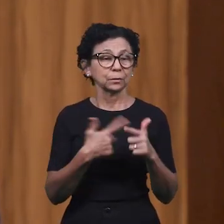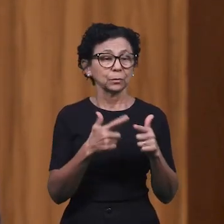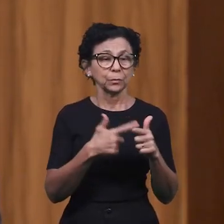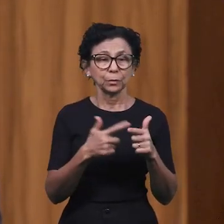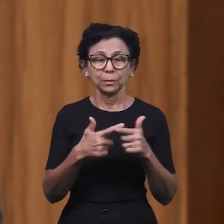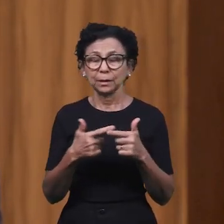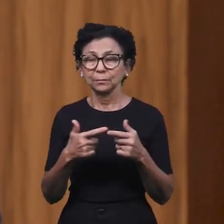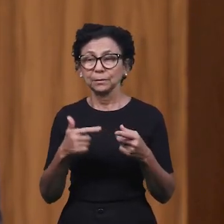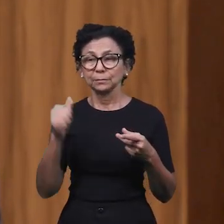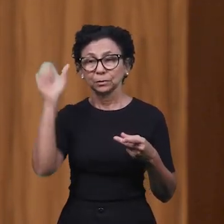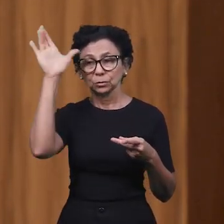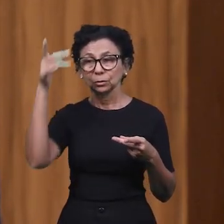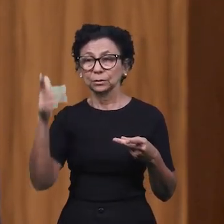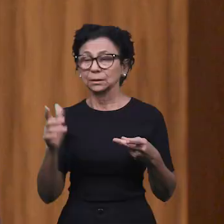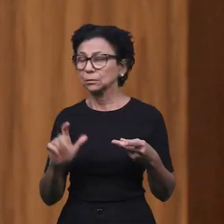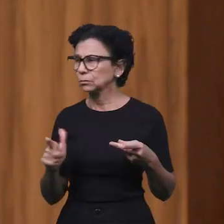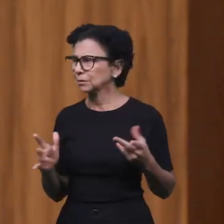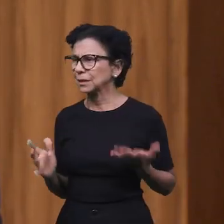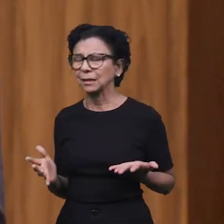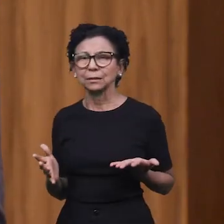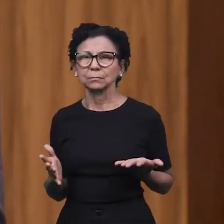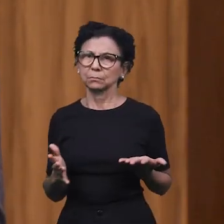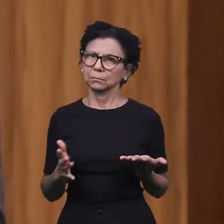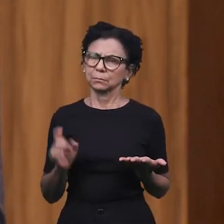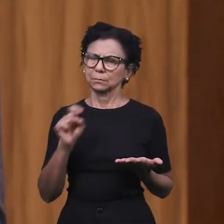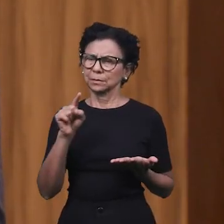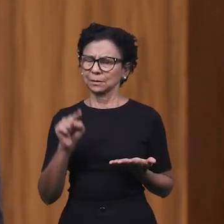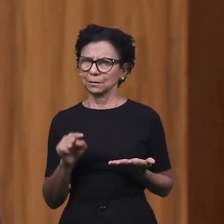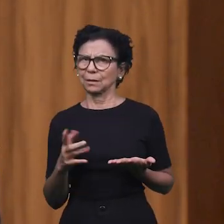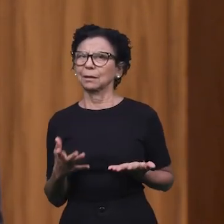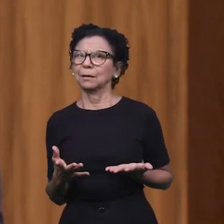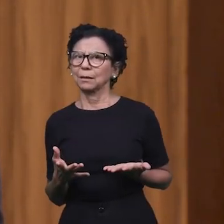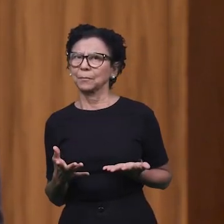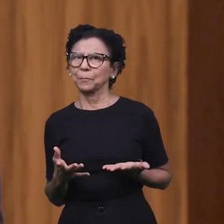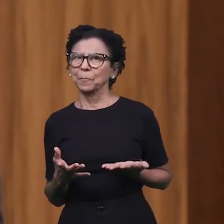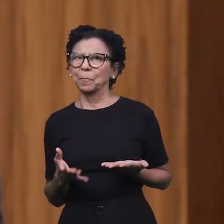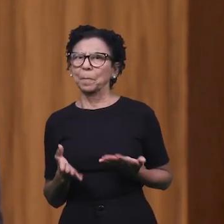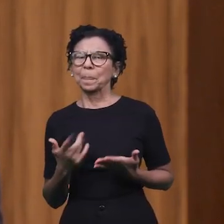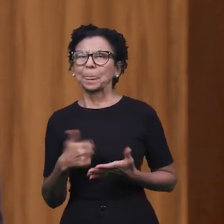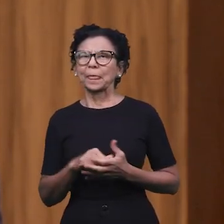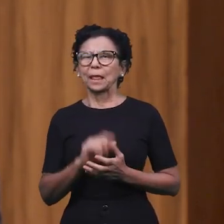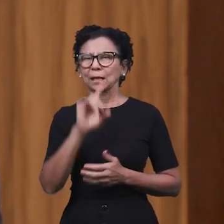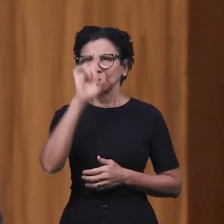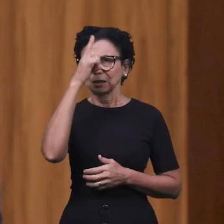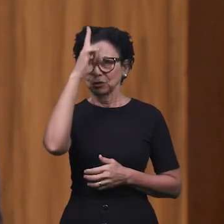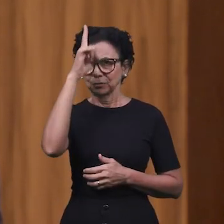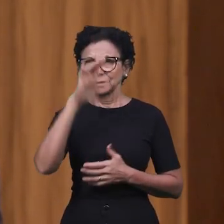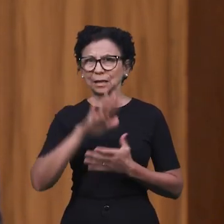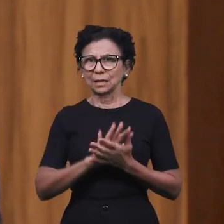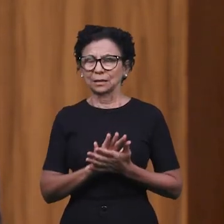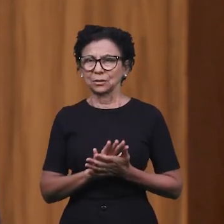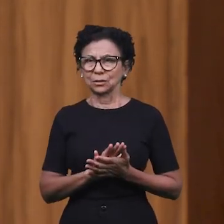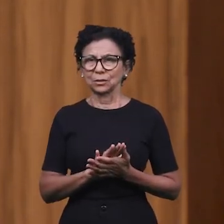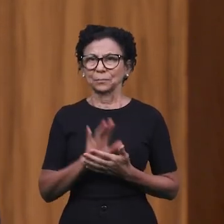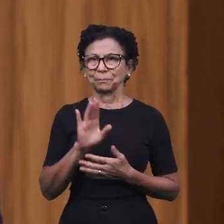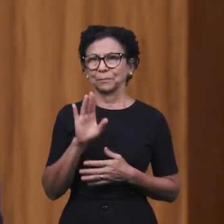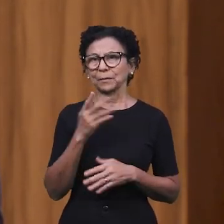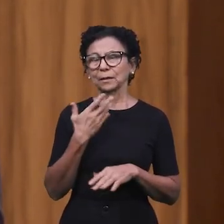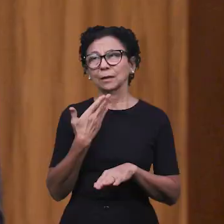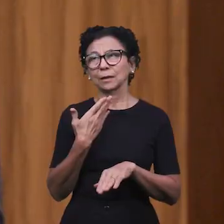não tem solução. Opa, peraí, será que a gente não tem mesmo? Eu gosto de usar um exercício para criatividade que é assim, e